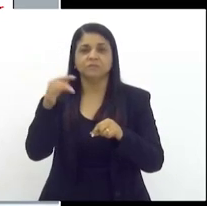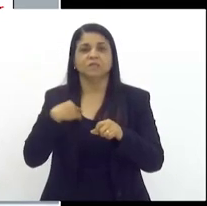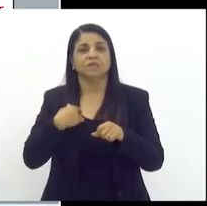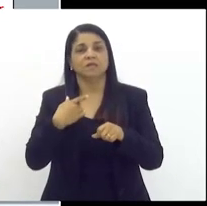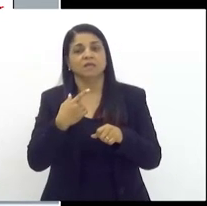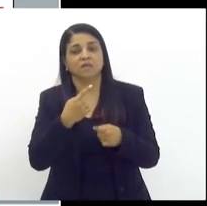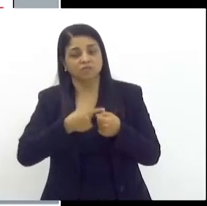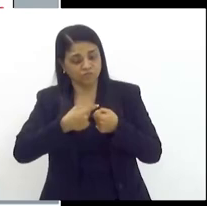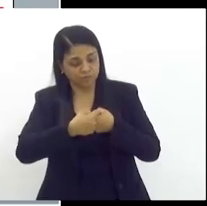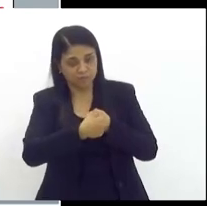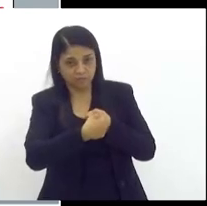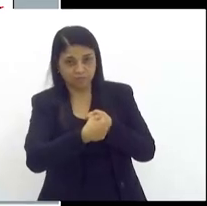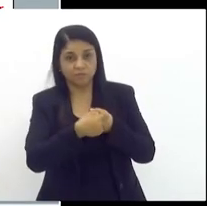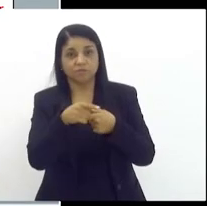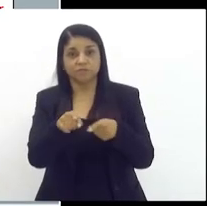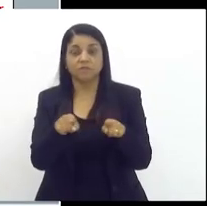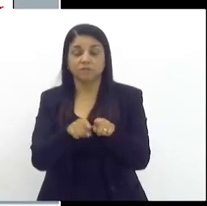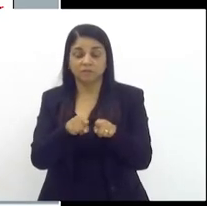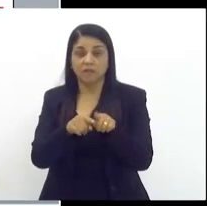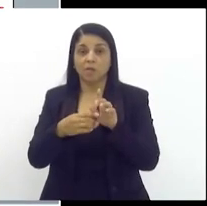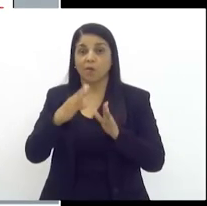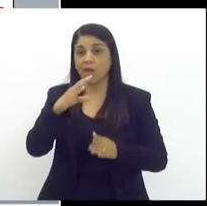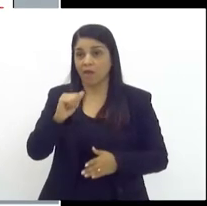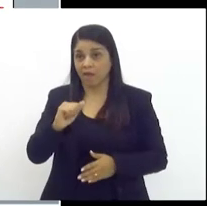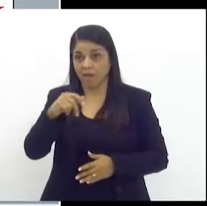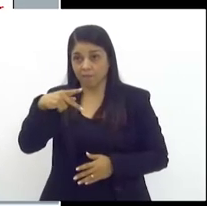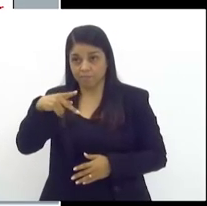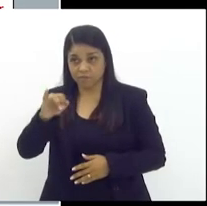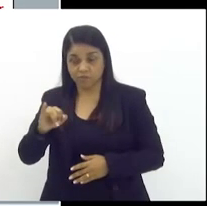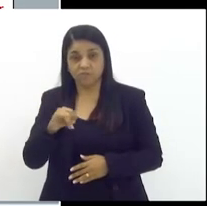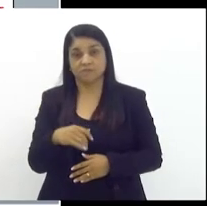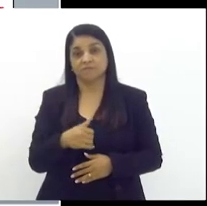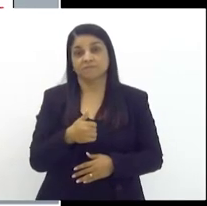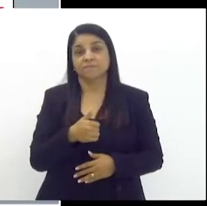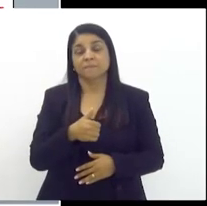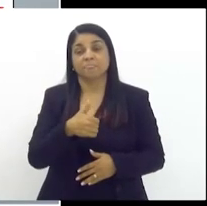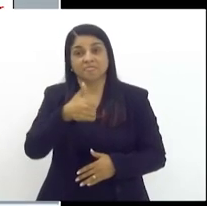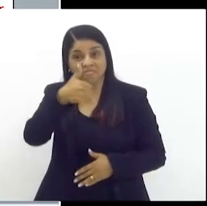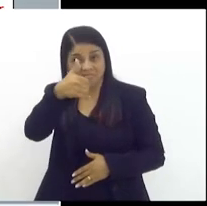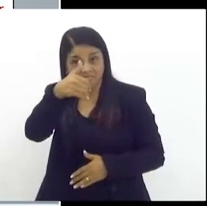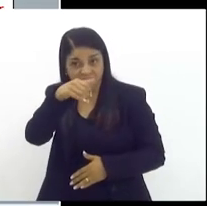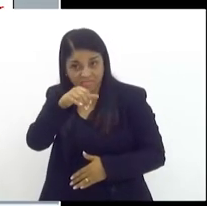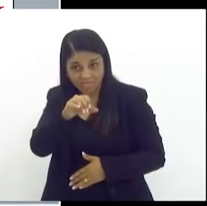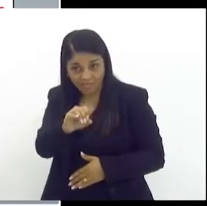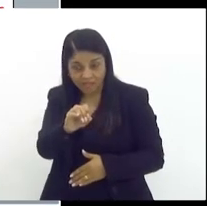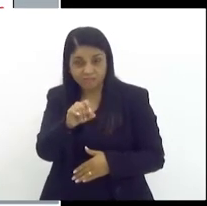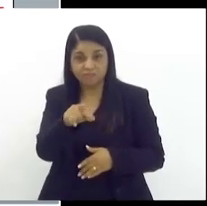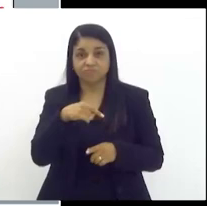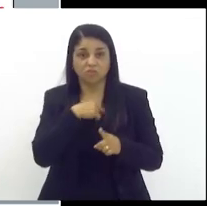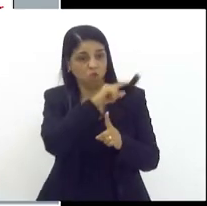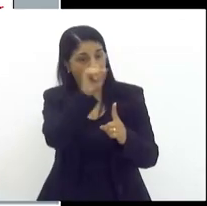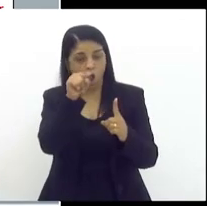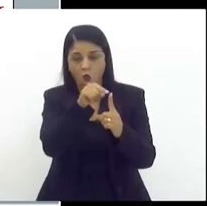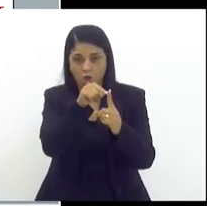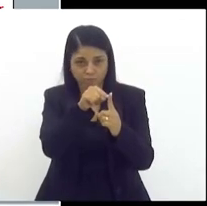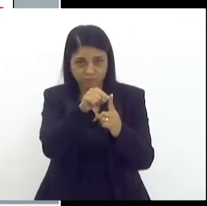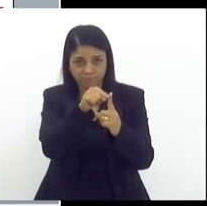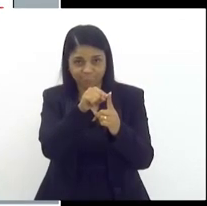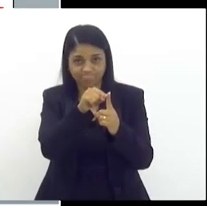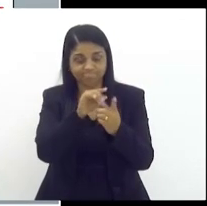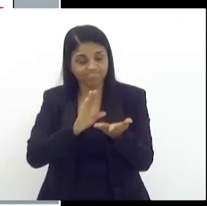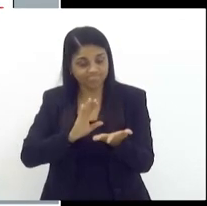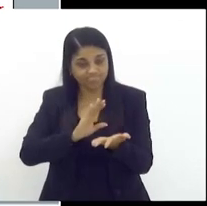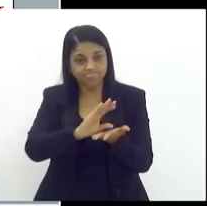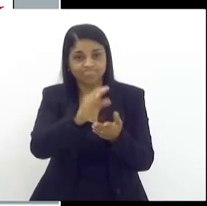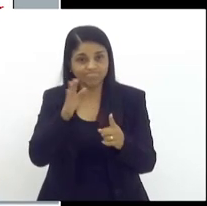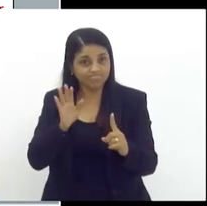imposto previsto no caput atenderá o seguinte 10 não será objeto de concessão de incentivos e